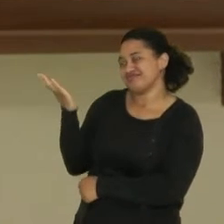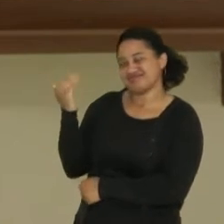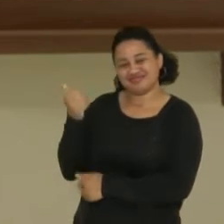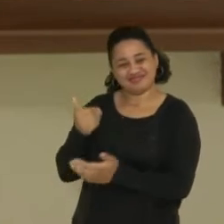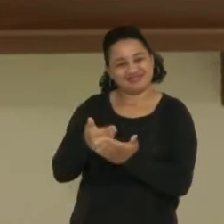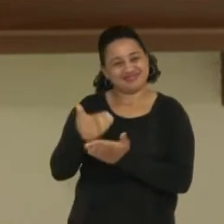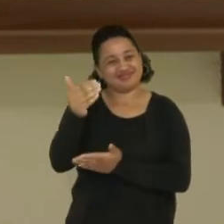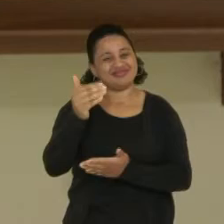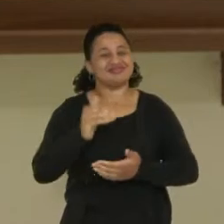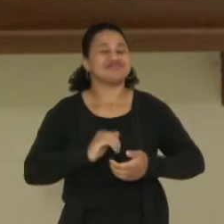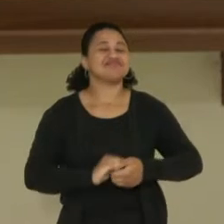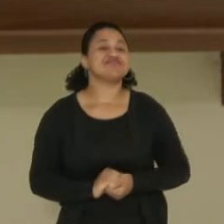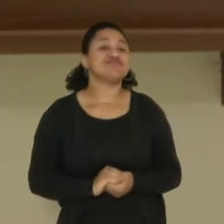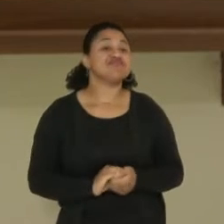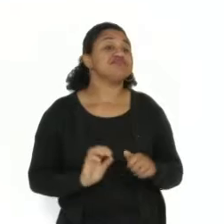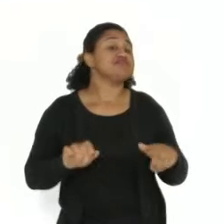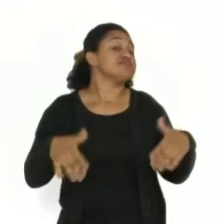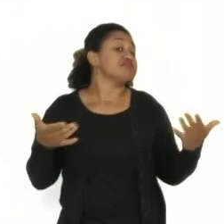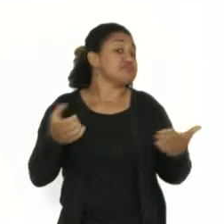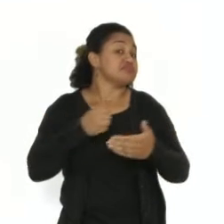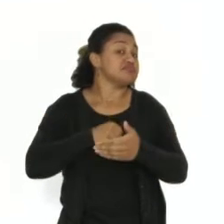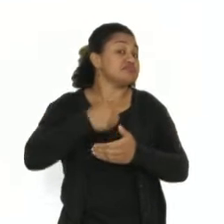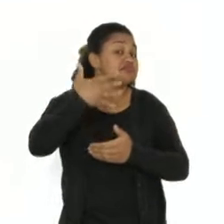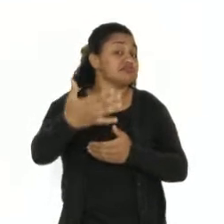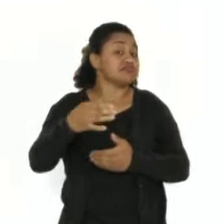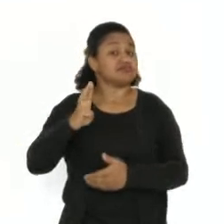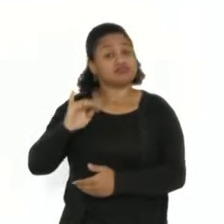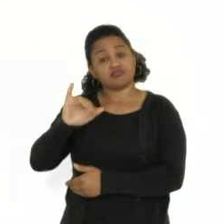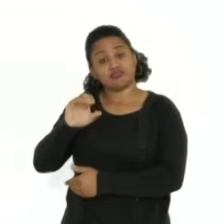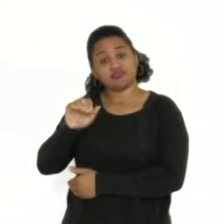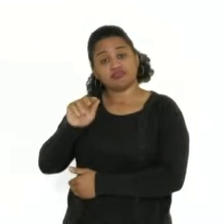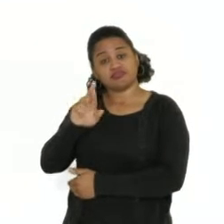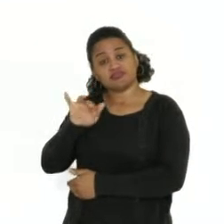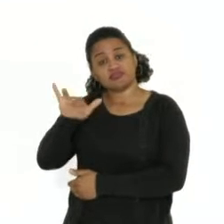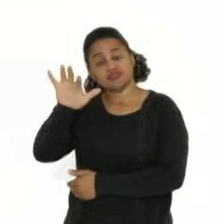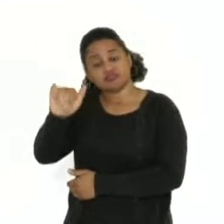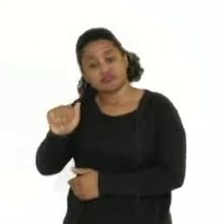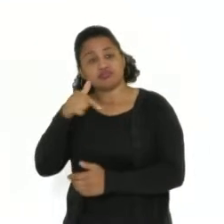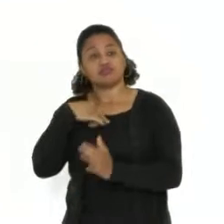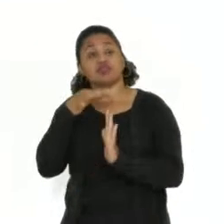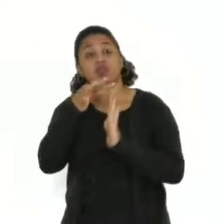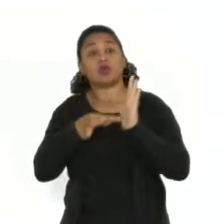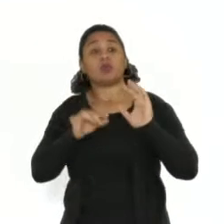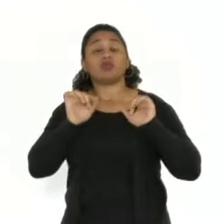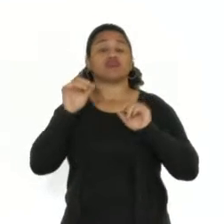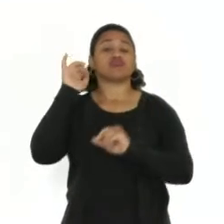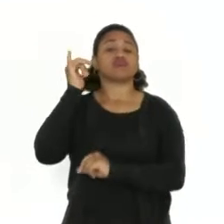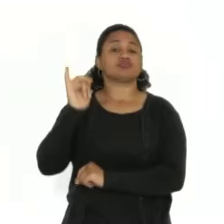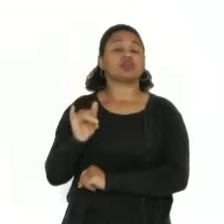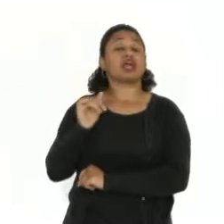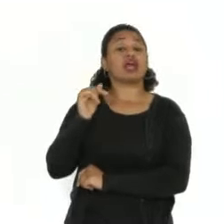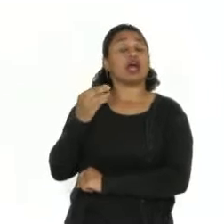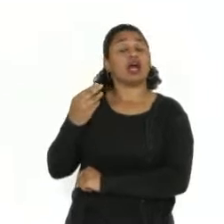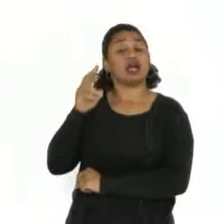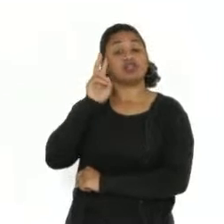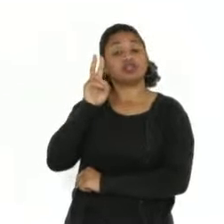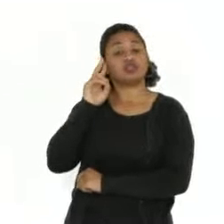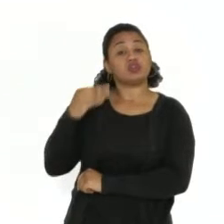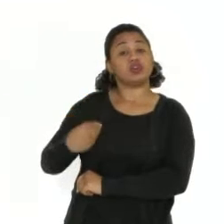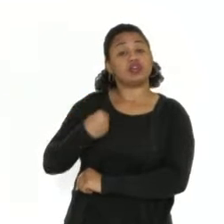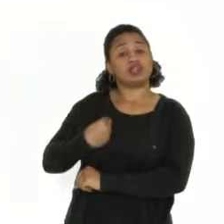vamos! A biografia é um tipo de texto que narra a história da vida de